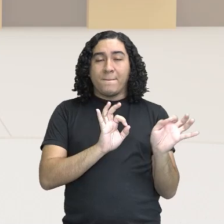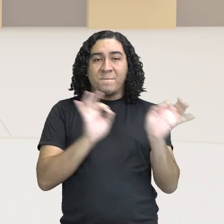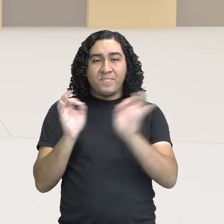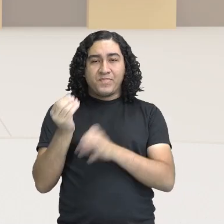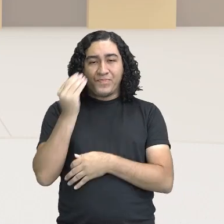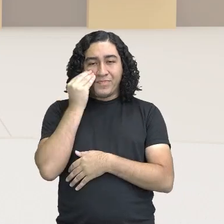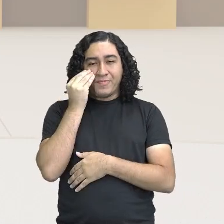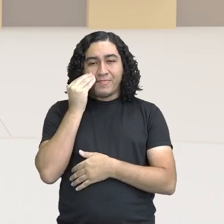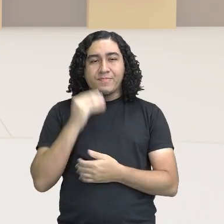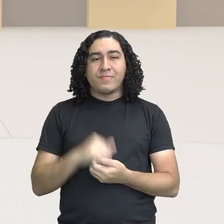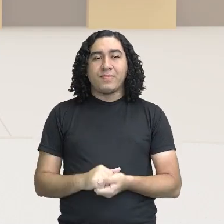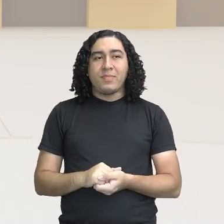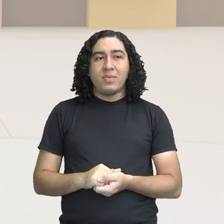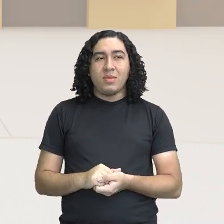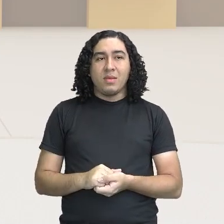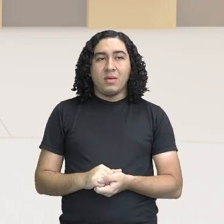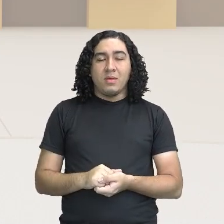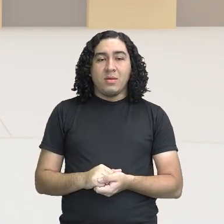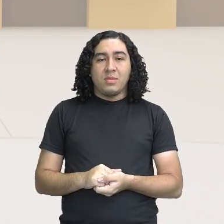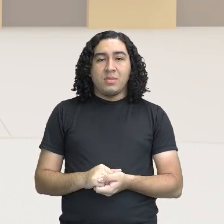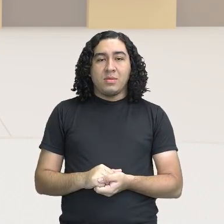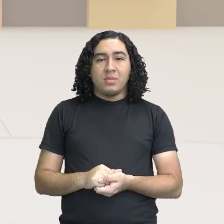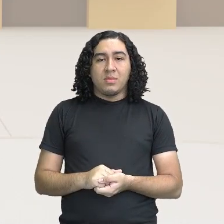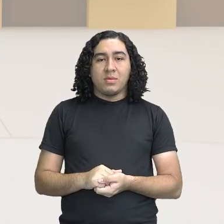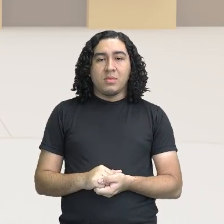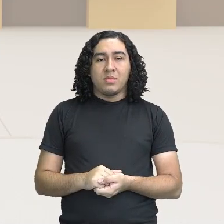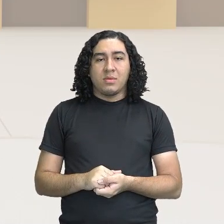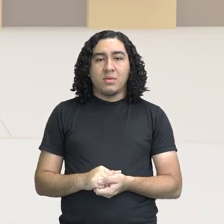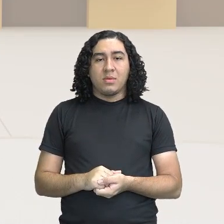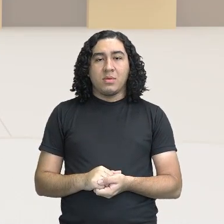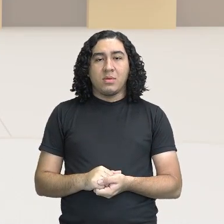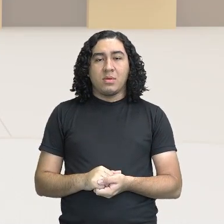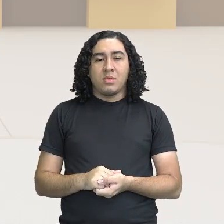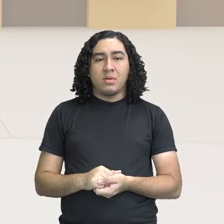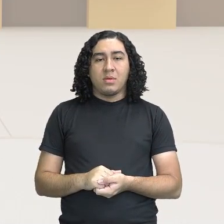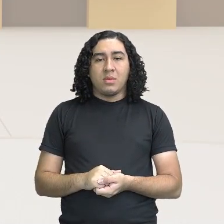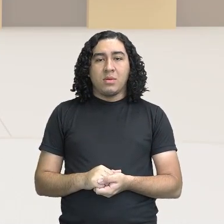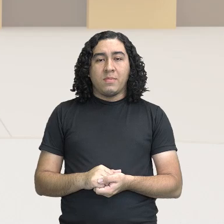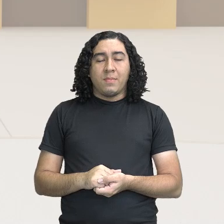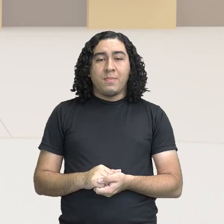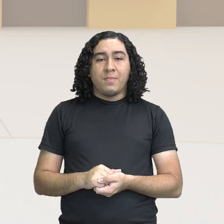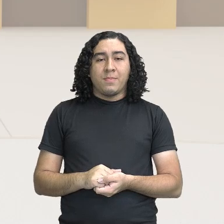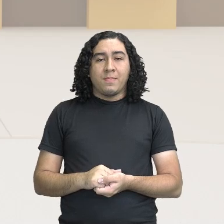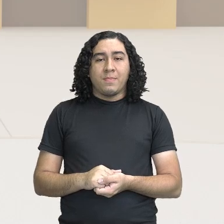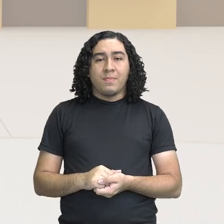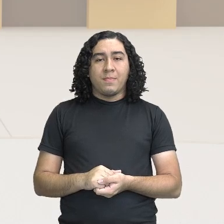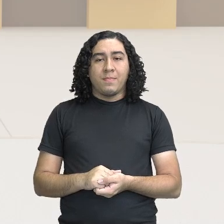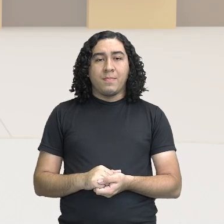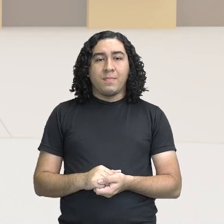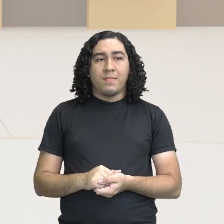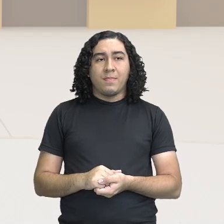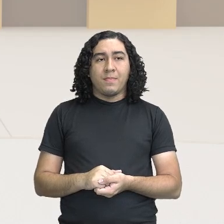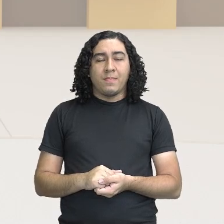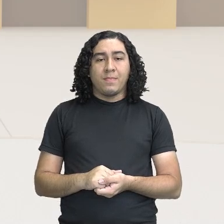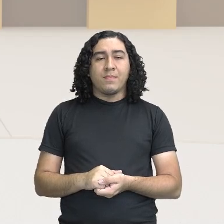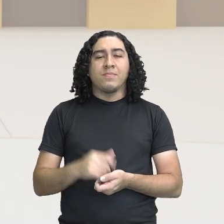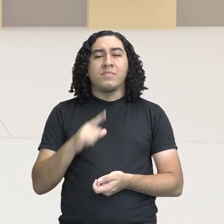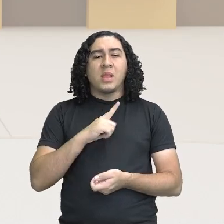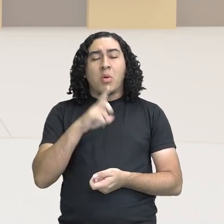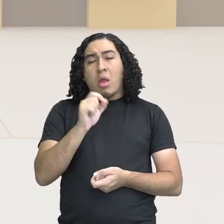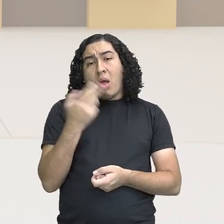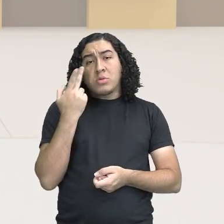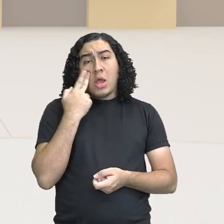dê uma olhada. Então nós temos aqui, ó, neste trecho aqui, um nível normal